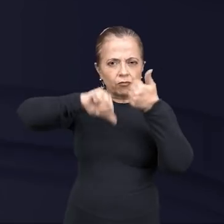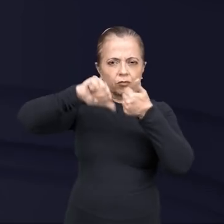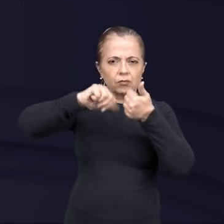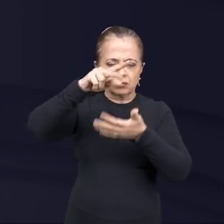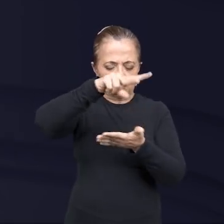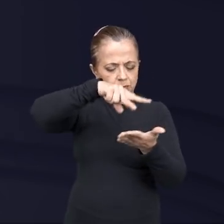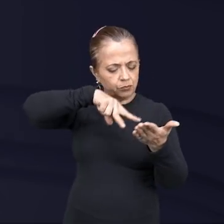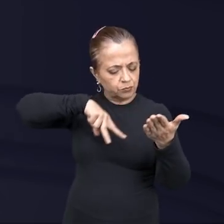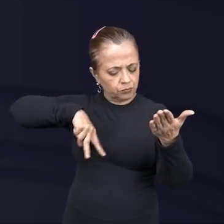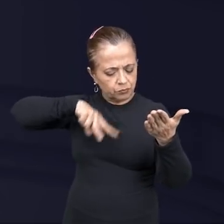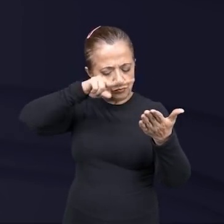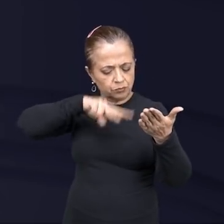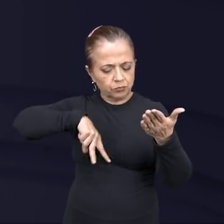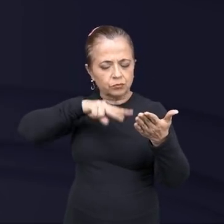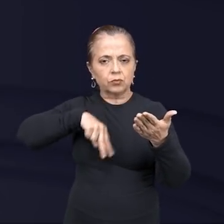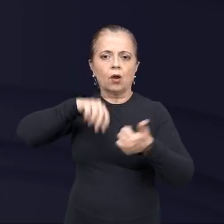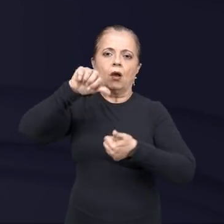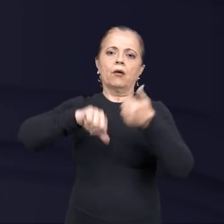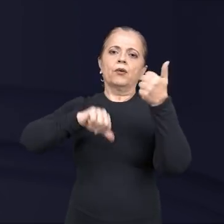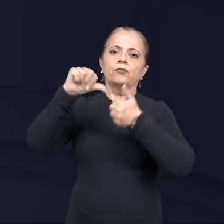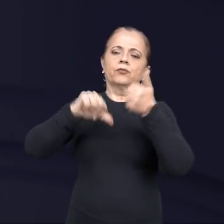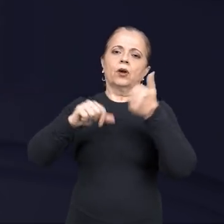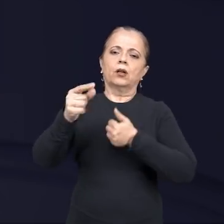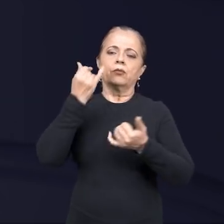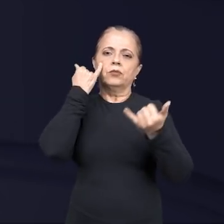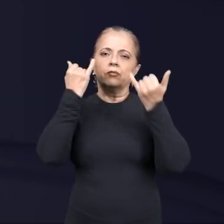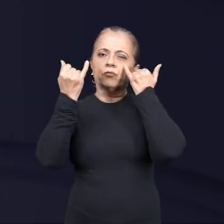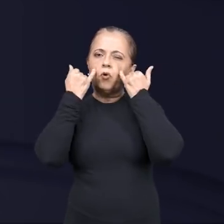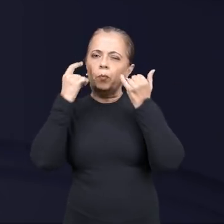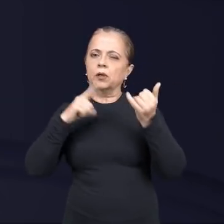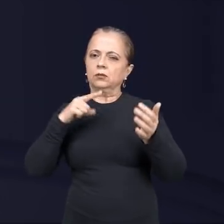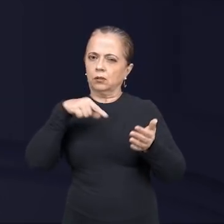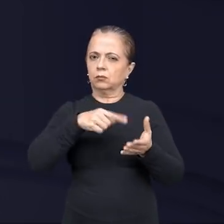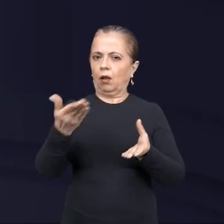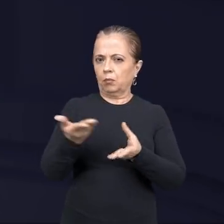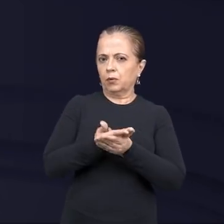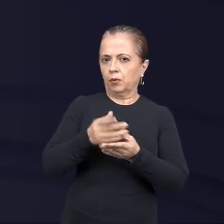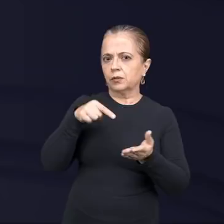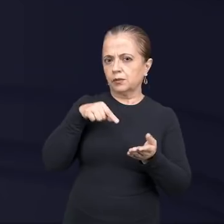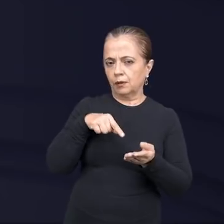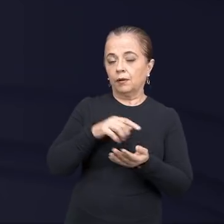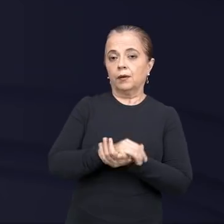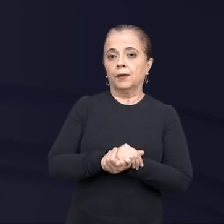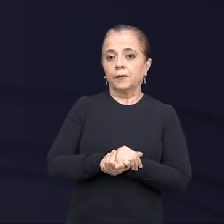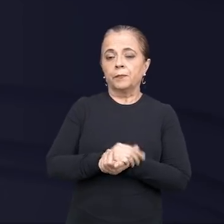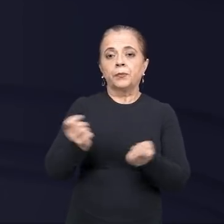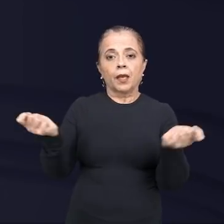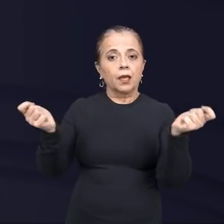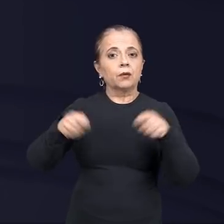debruçar nos elementos de informação ali contidos e poder,